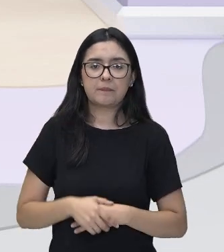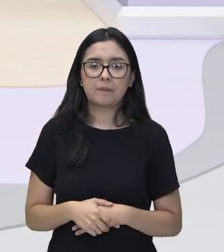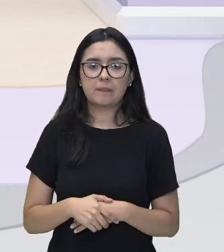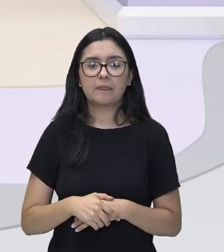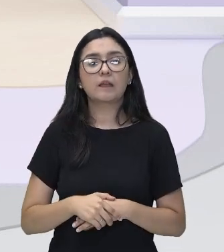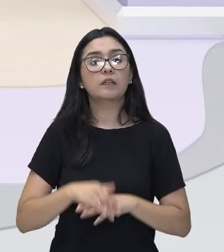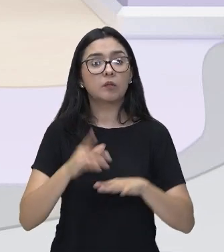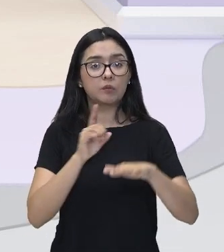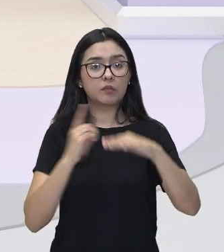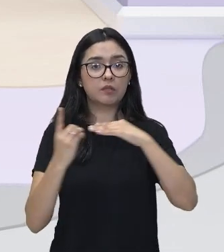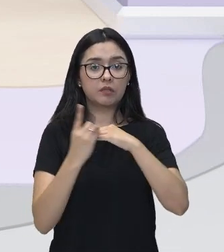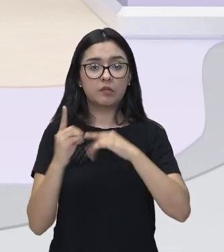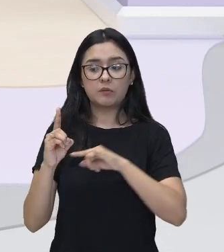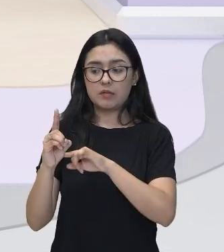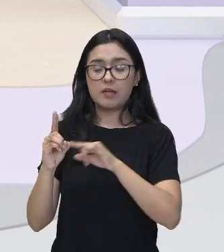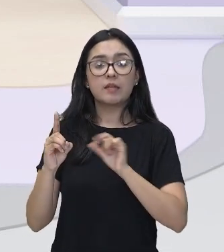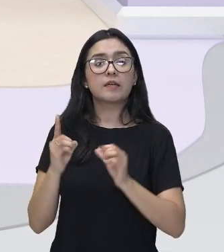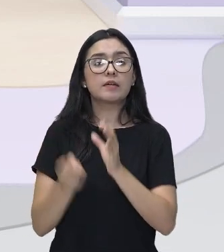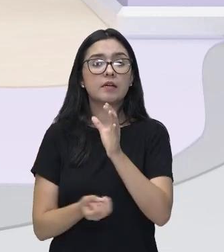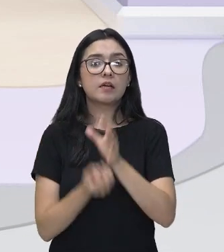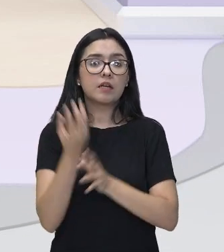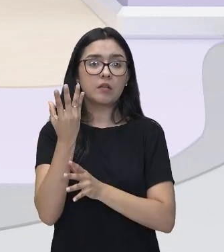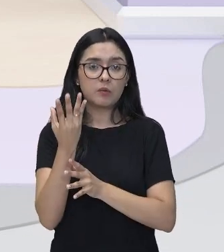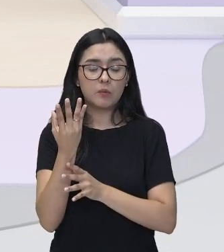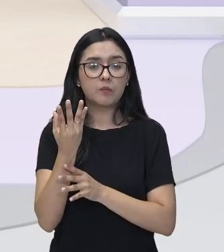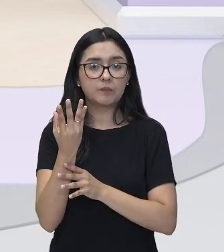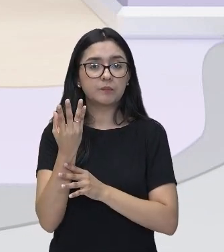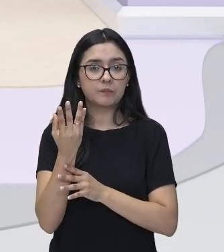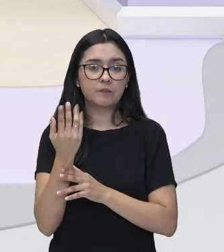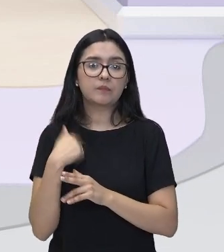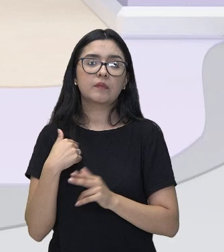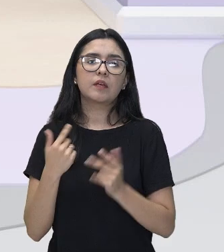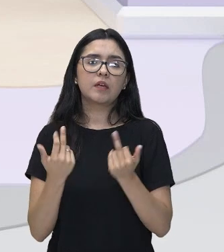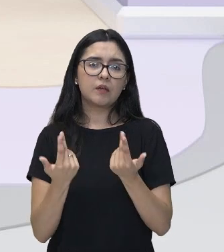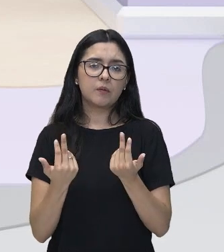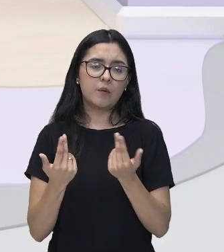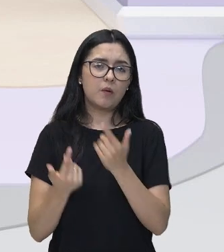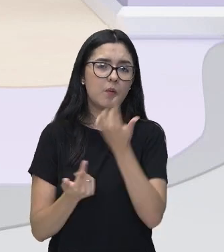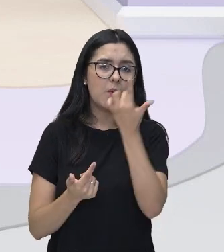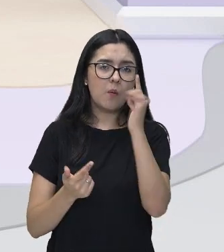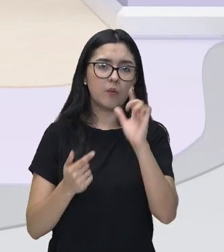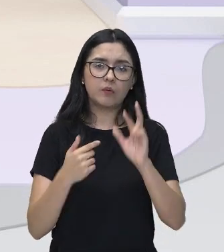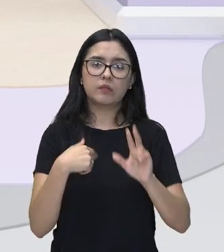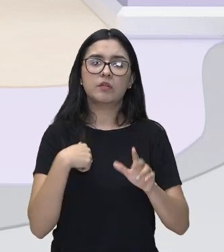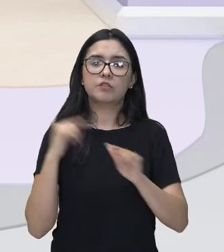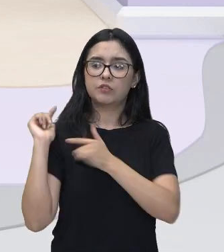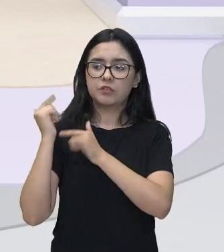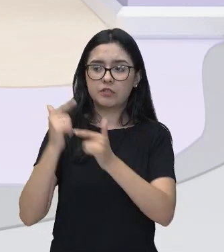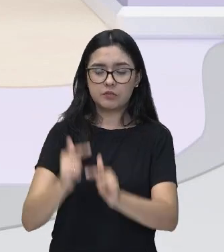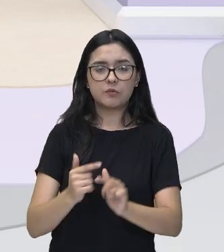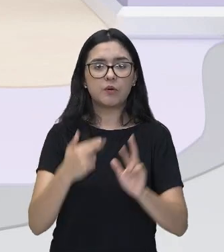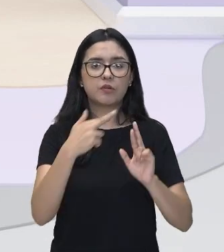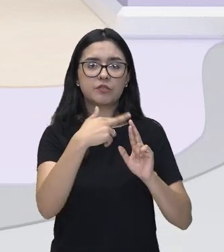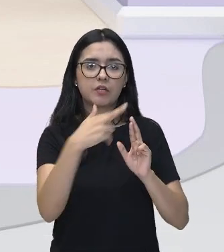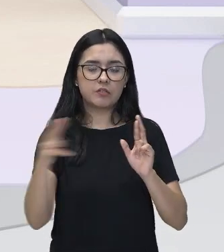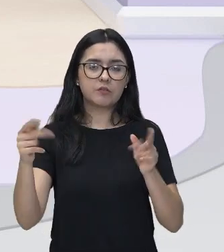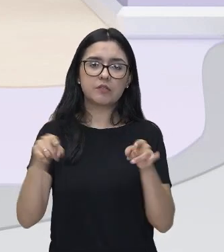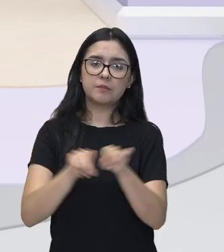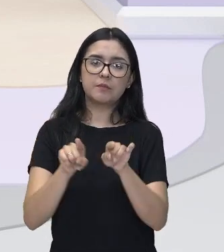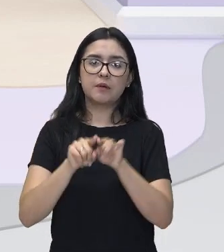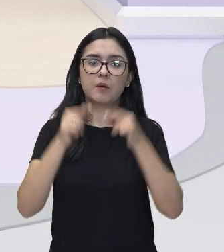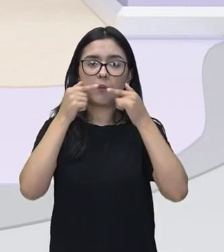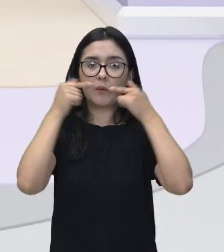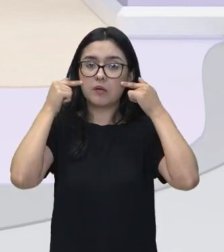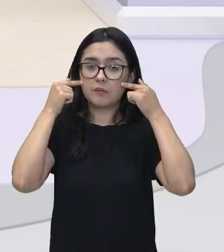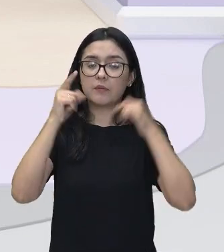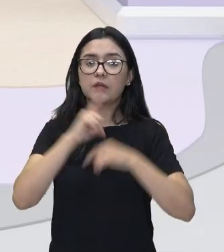Nhamandu é o seu Deus criador, semelhante a outras tradições religiosas. Entre os guaranis também há a ideia